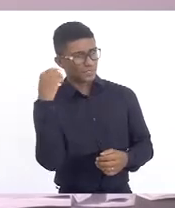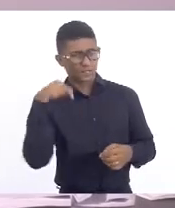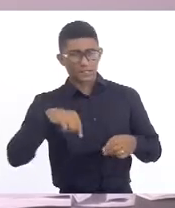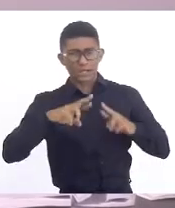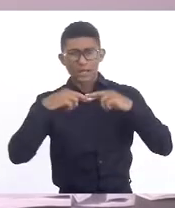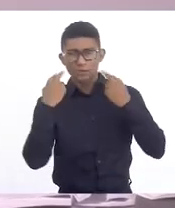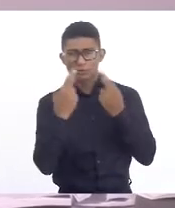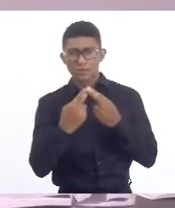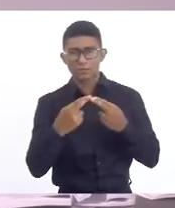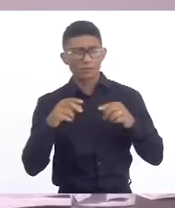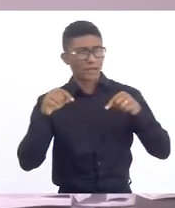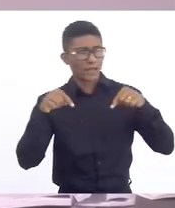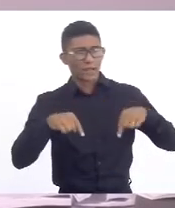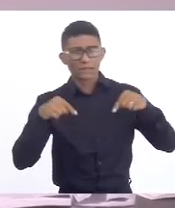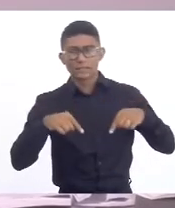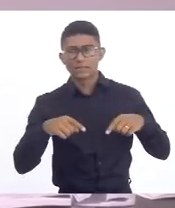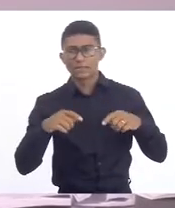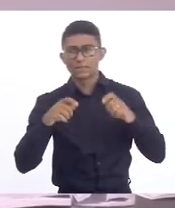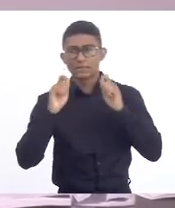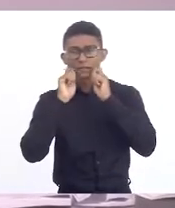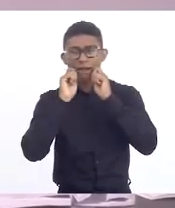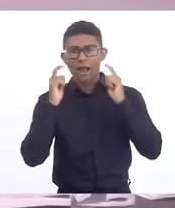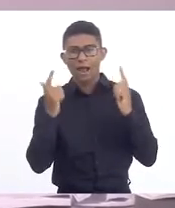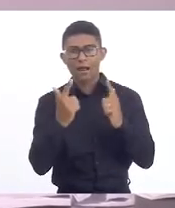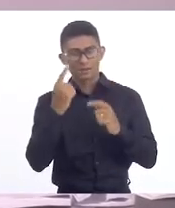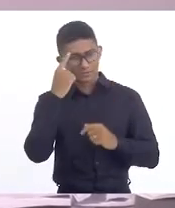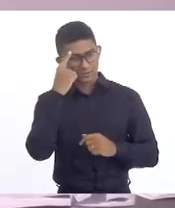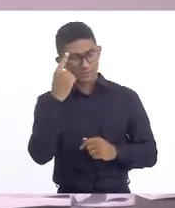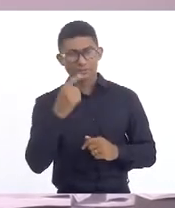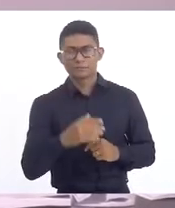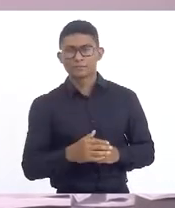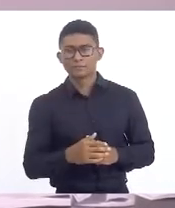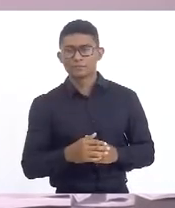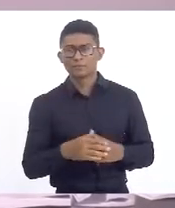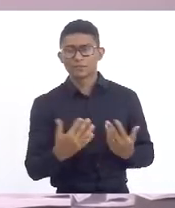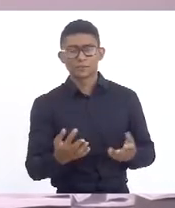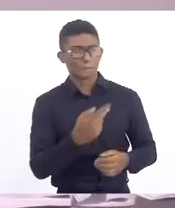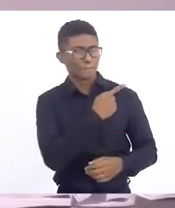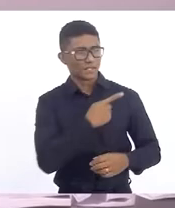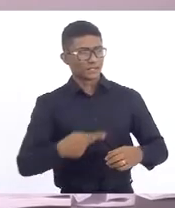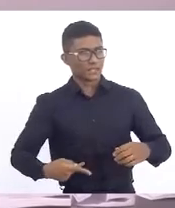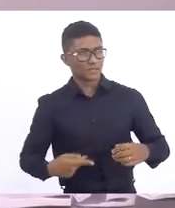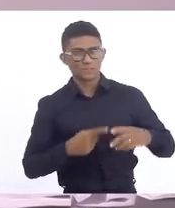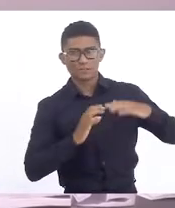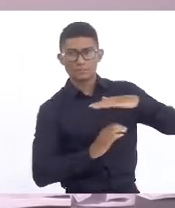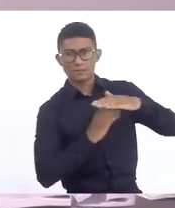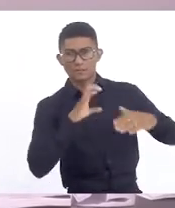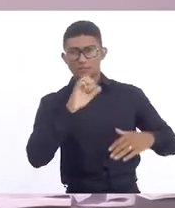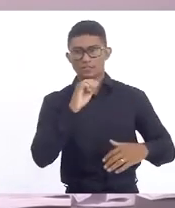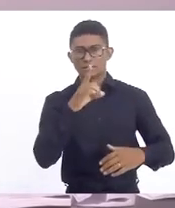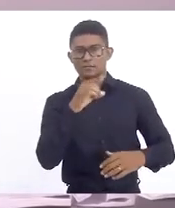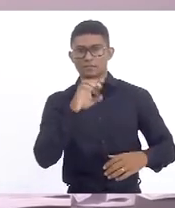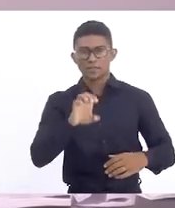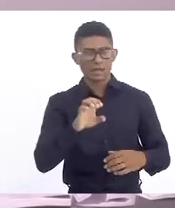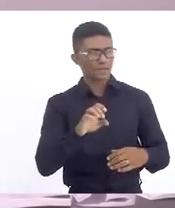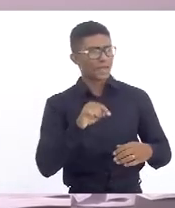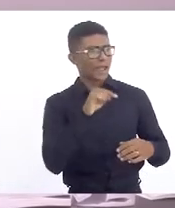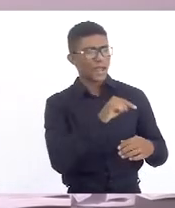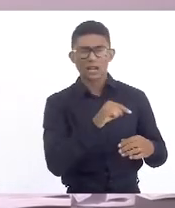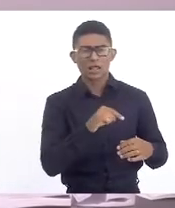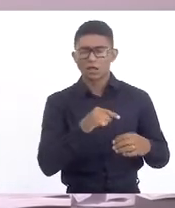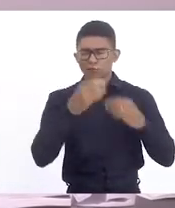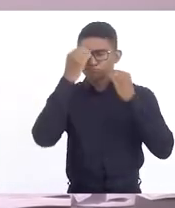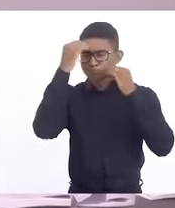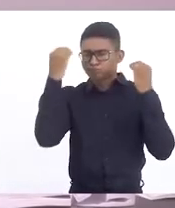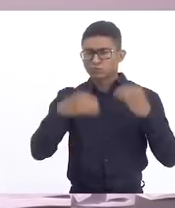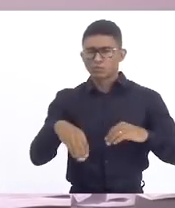na Assembleia, acho que o Valdec participou, não foi? Que o presidente da CEDAE foi embora. Isso, do plenário. Foi embora do plenário. Ele abandonou a